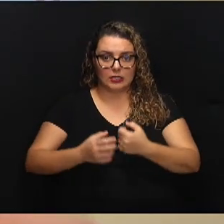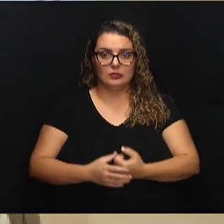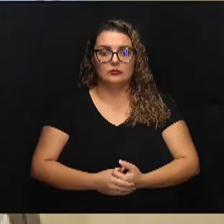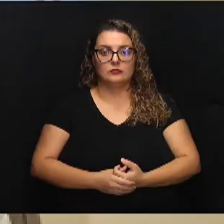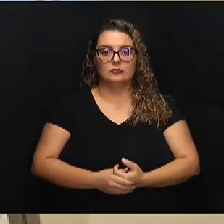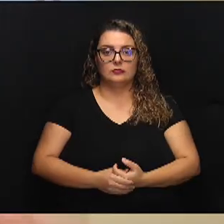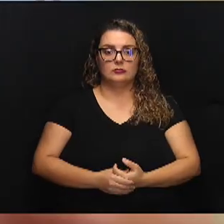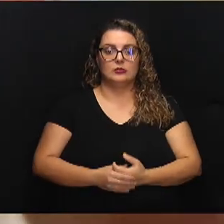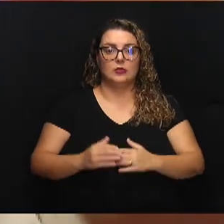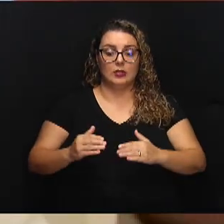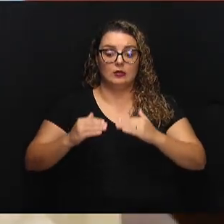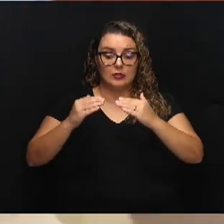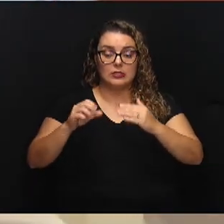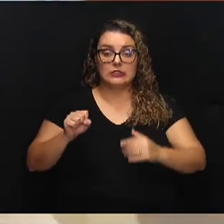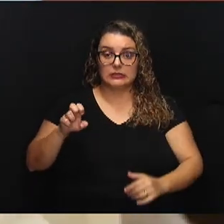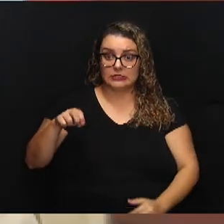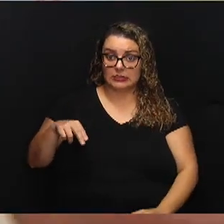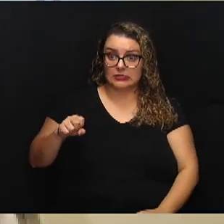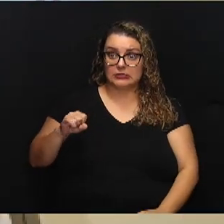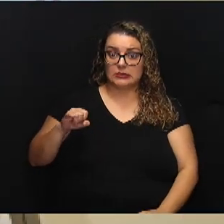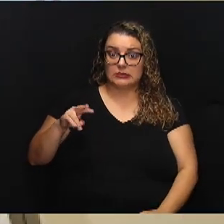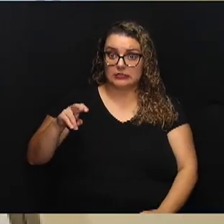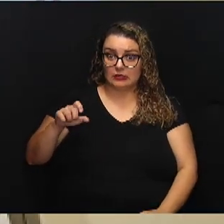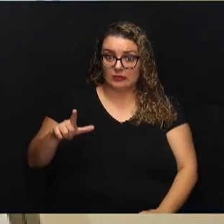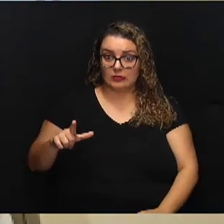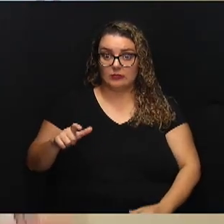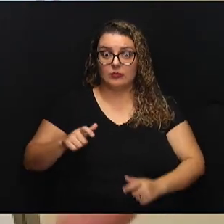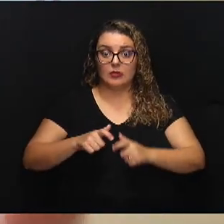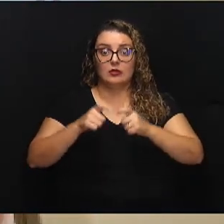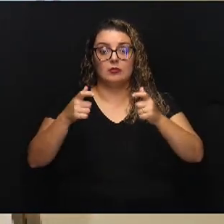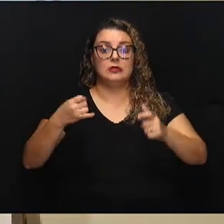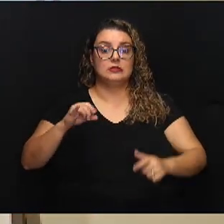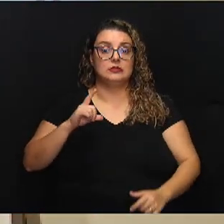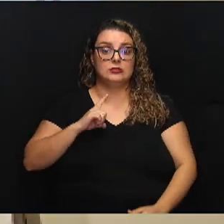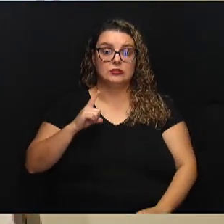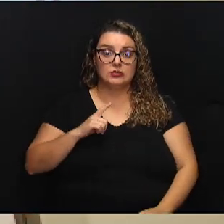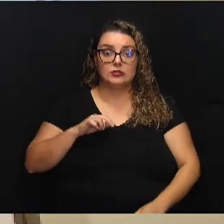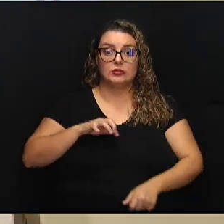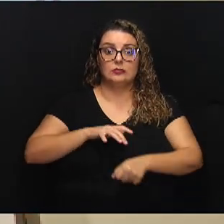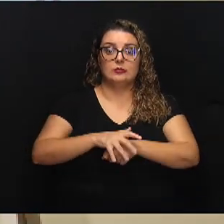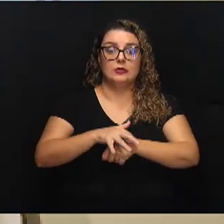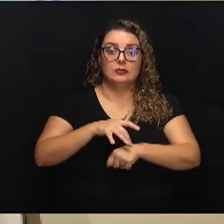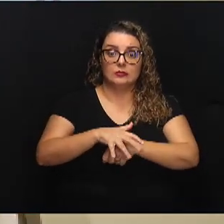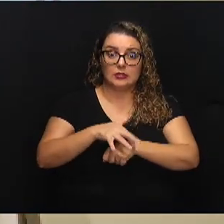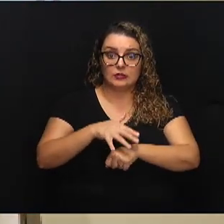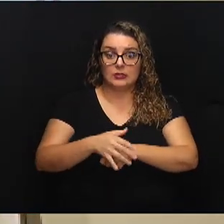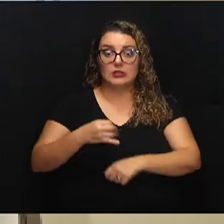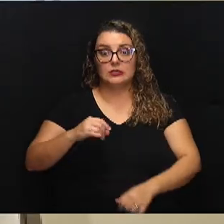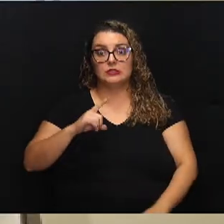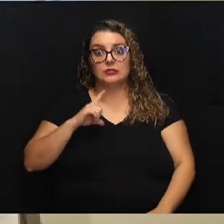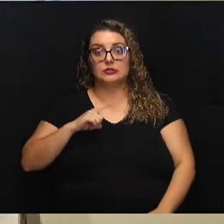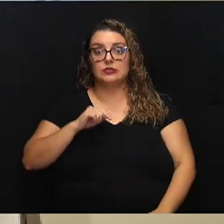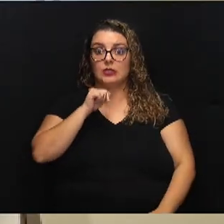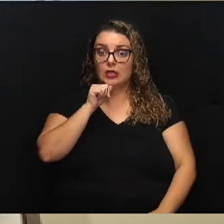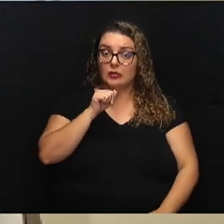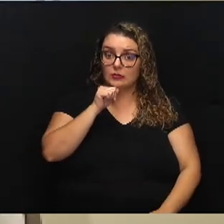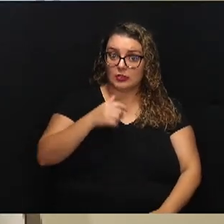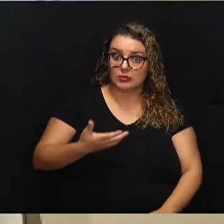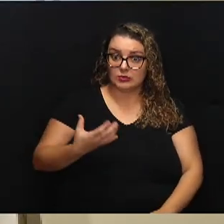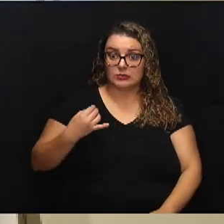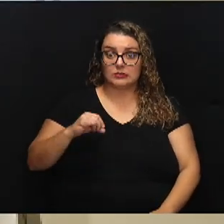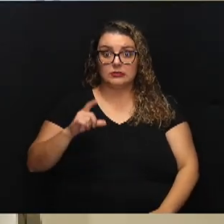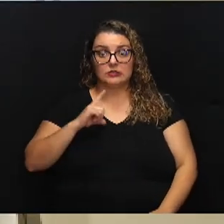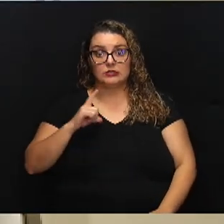é altamente sensível, ou seja, ele aumenta se eu tiver uma infecção, se eu estiver menstruando, se eu